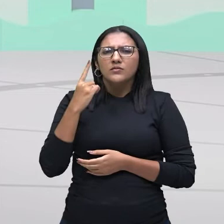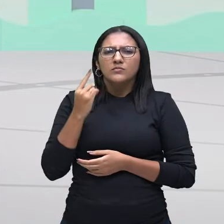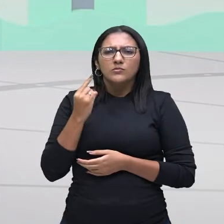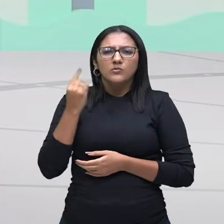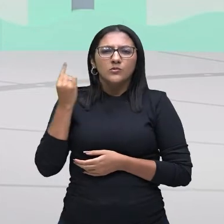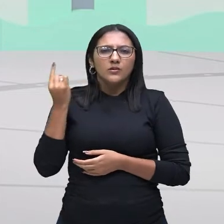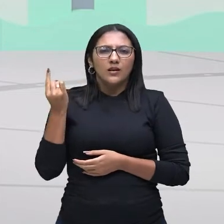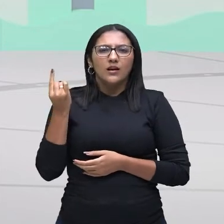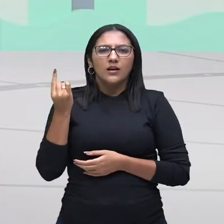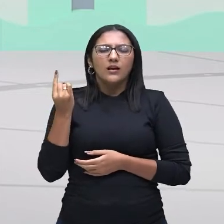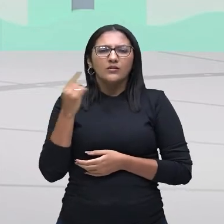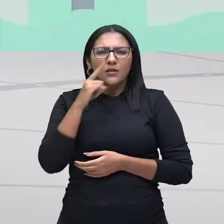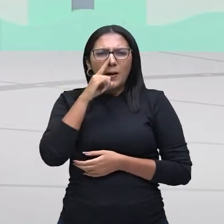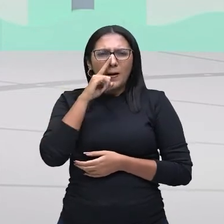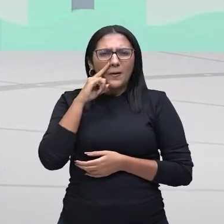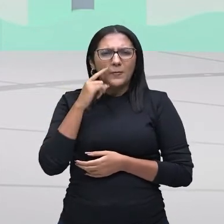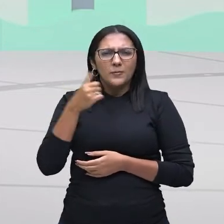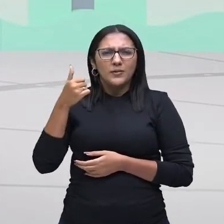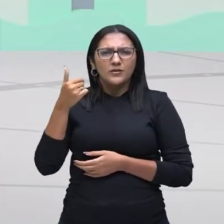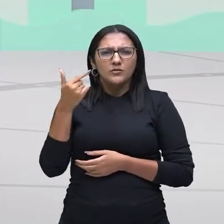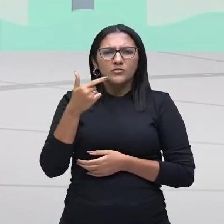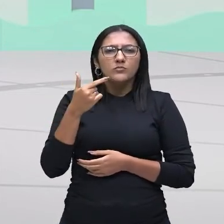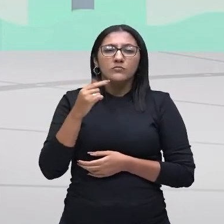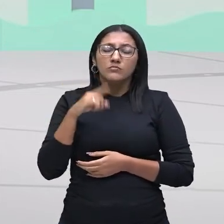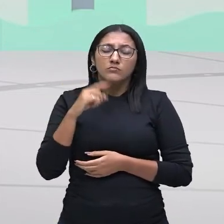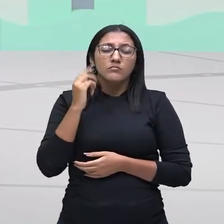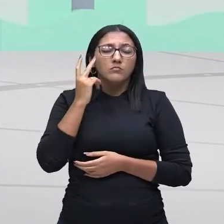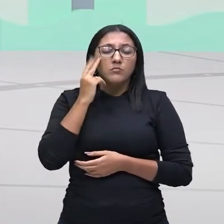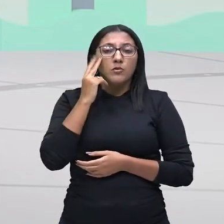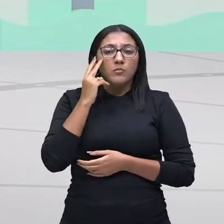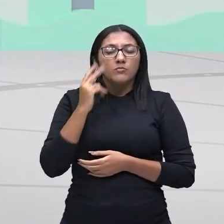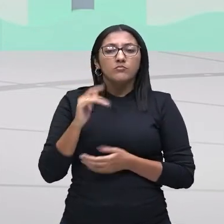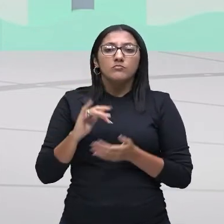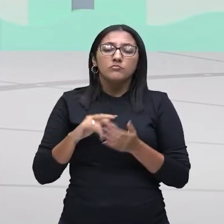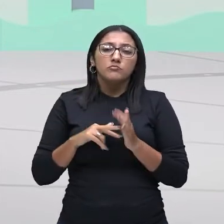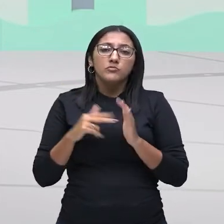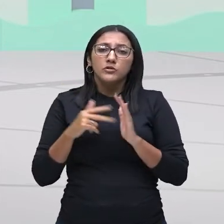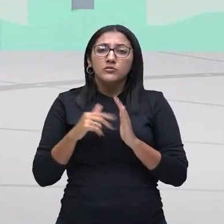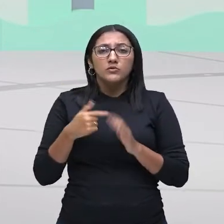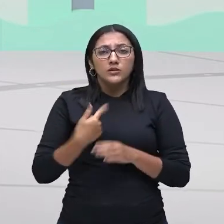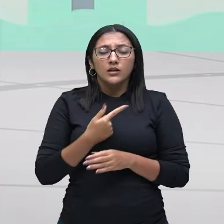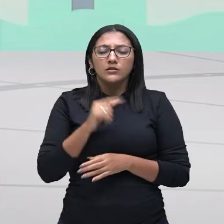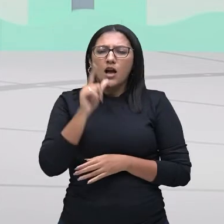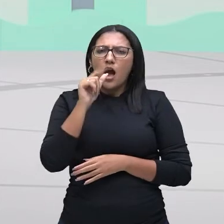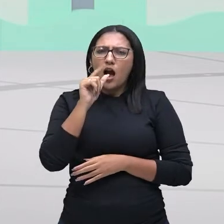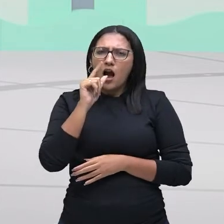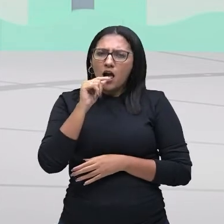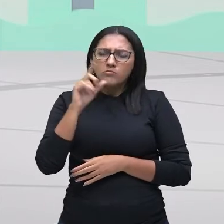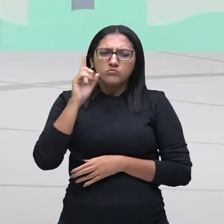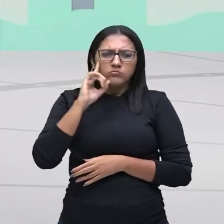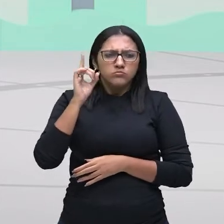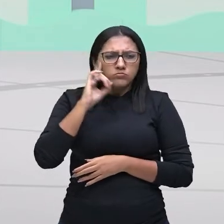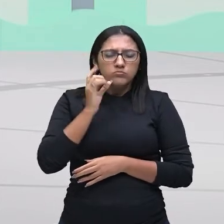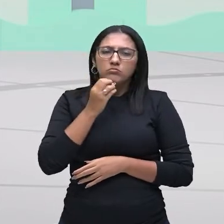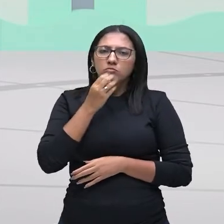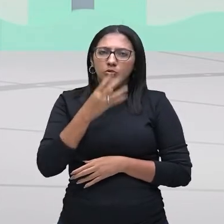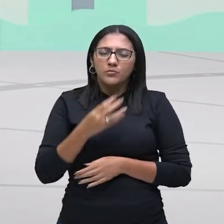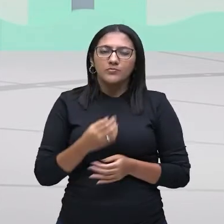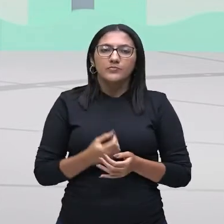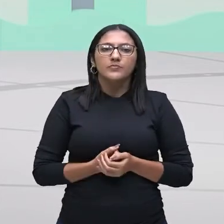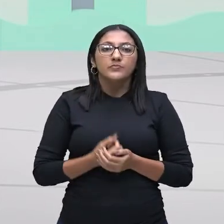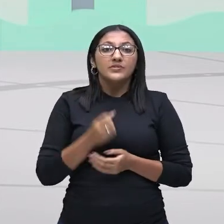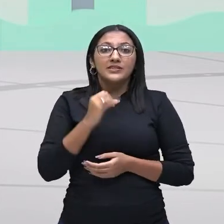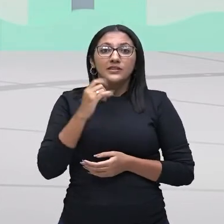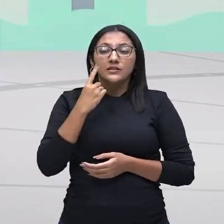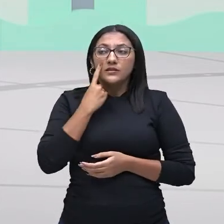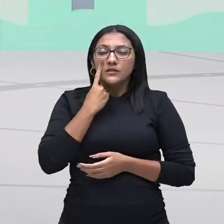dois amarelos ali do início, é bom. Quer dizer que nós estamos tomando a quantidade adequada de água. Agora, se o nosso